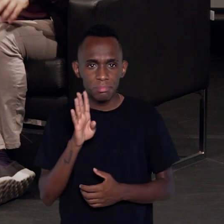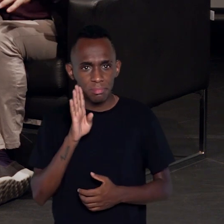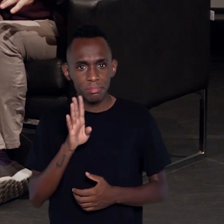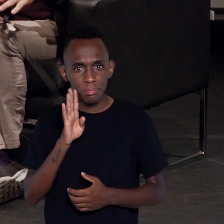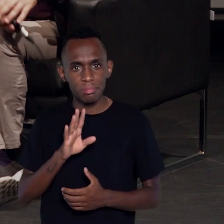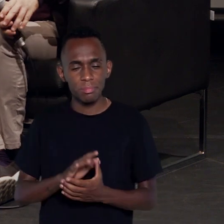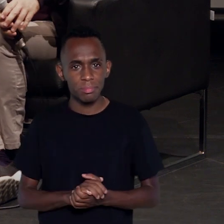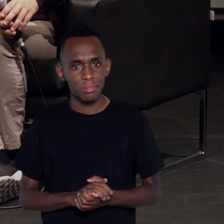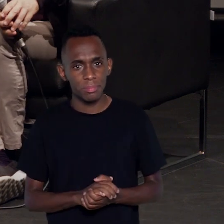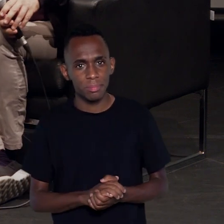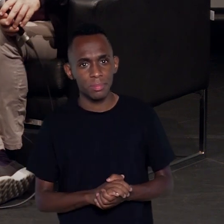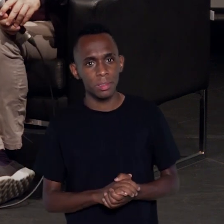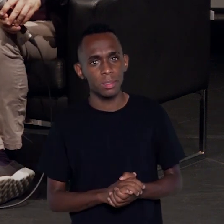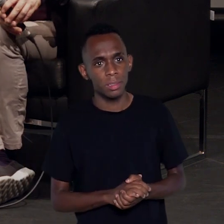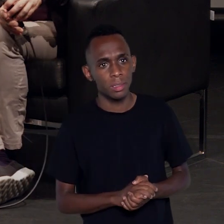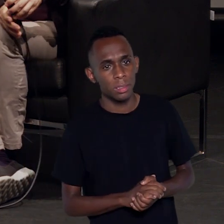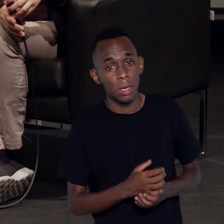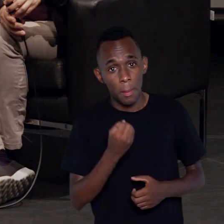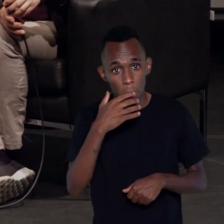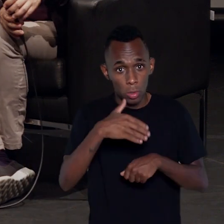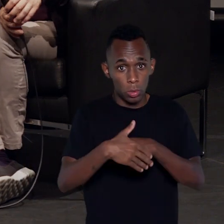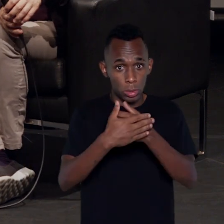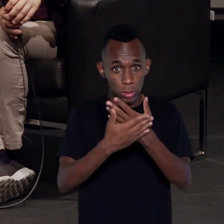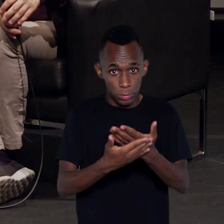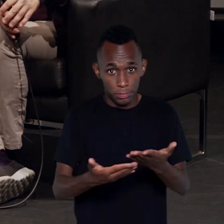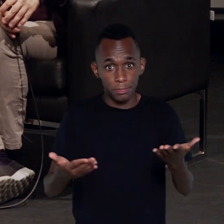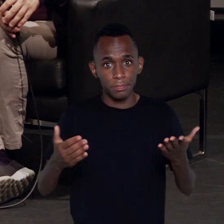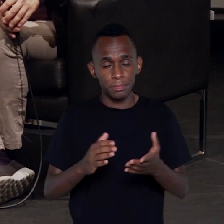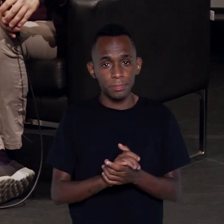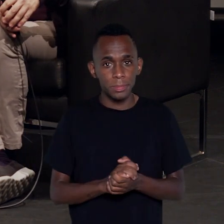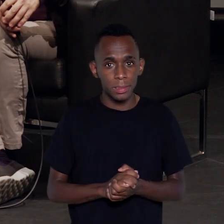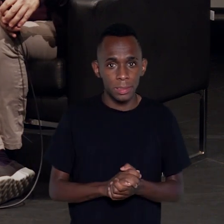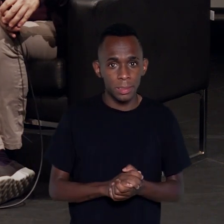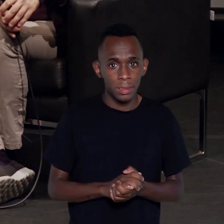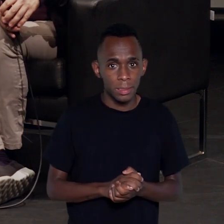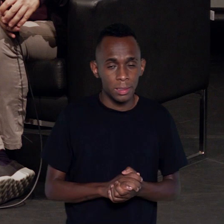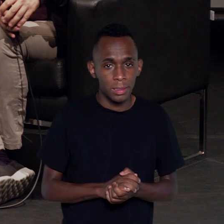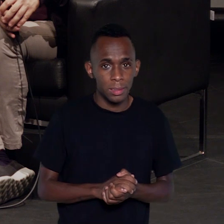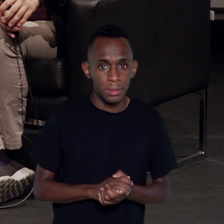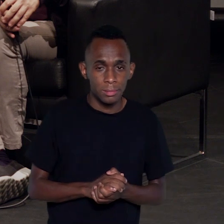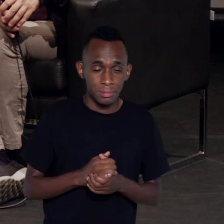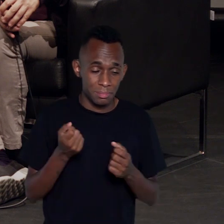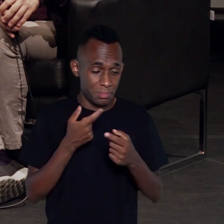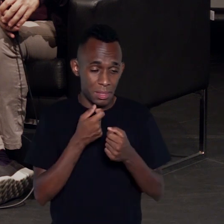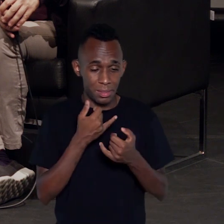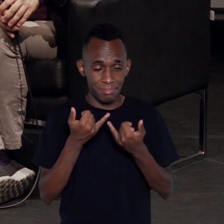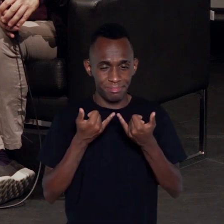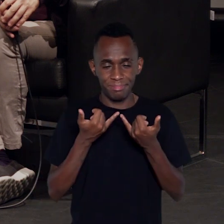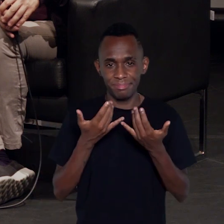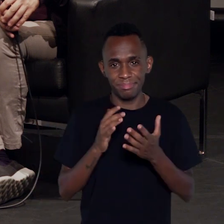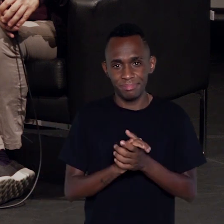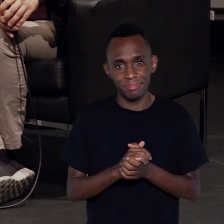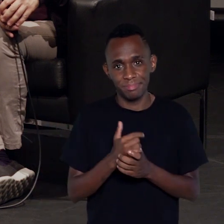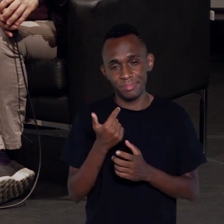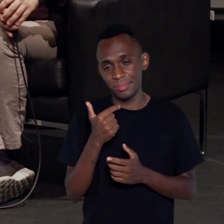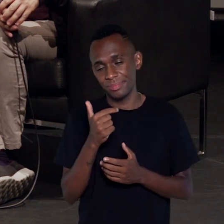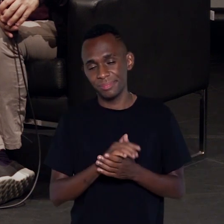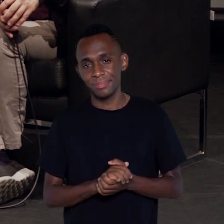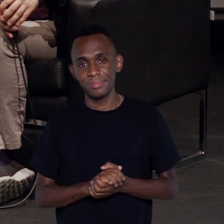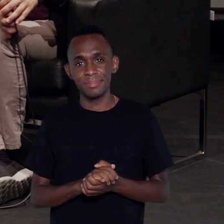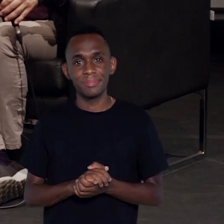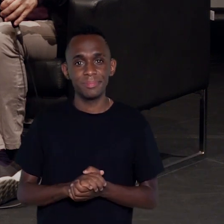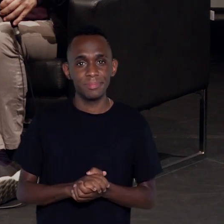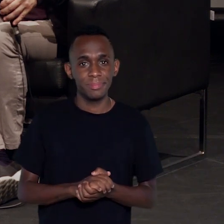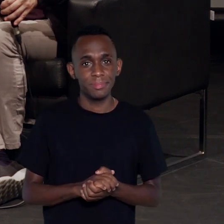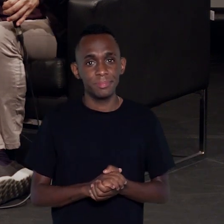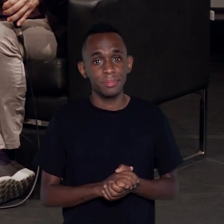Muito legal. Gente, uma boa noite. Agora a gente tem que... Piadinha sem graça, tá vendo? Falei que eu ia fazer piada